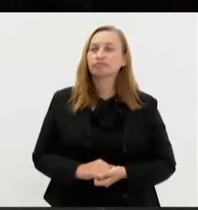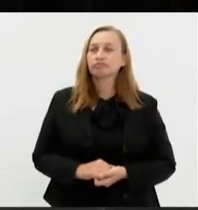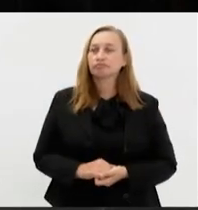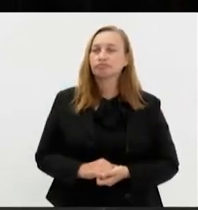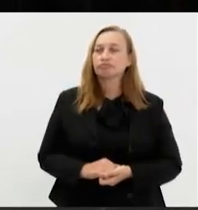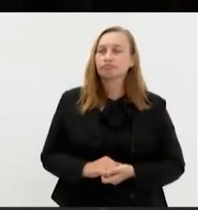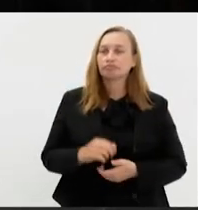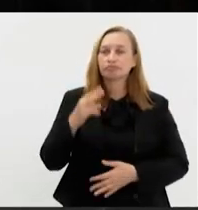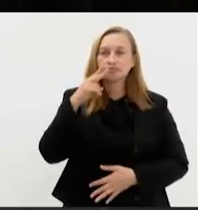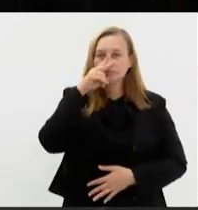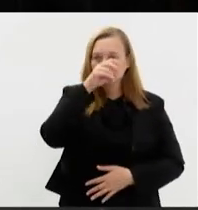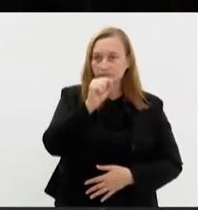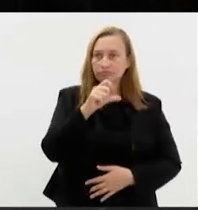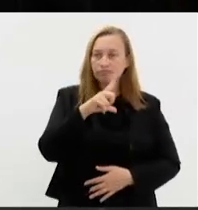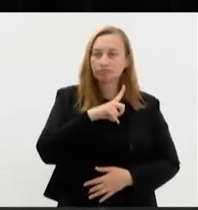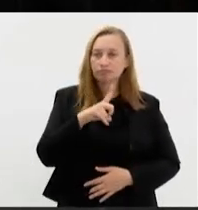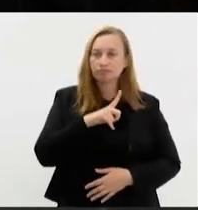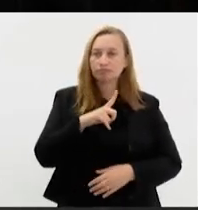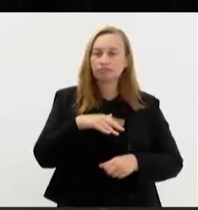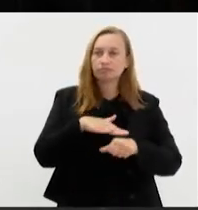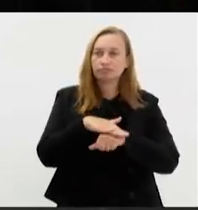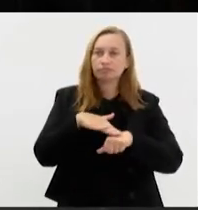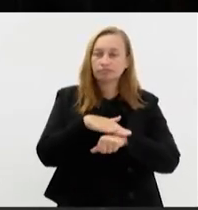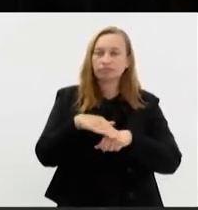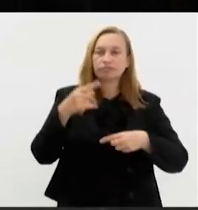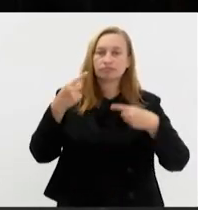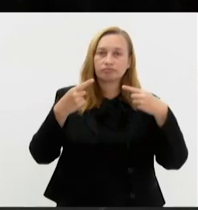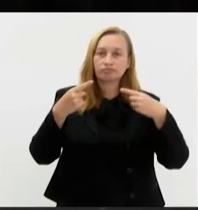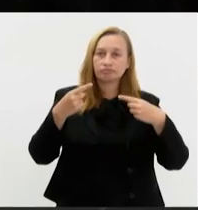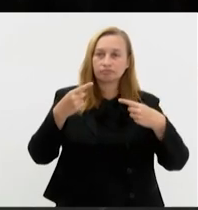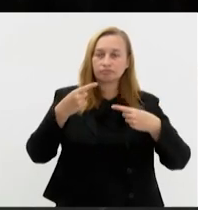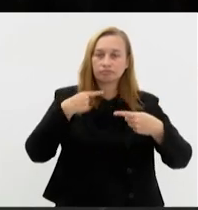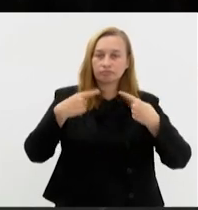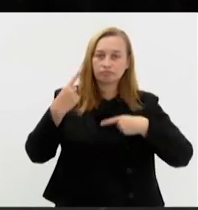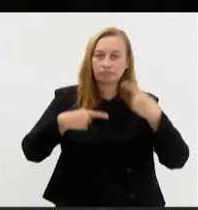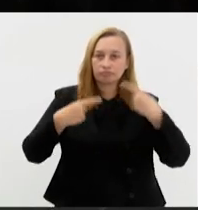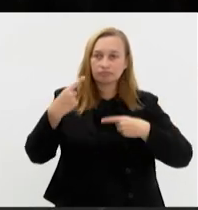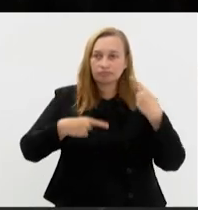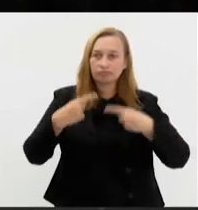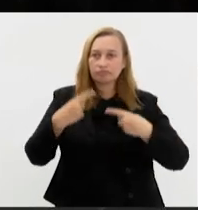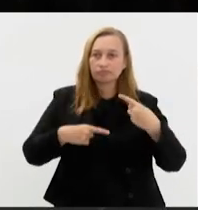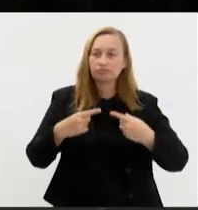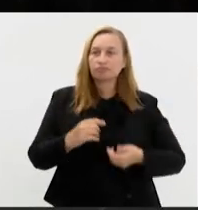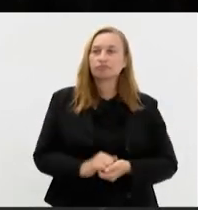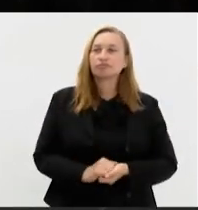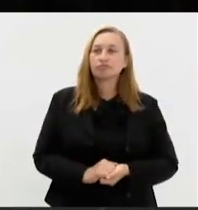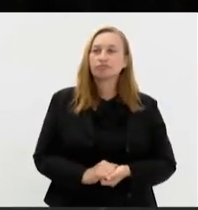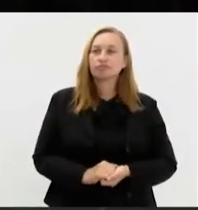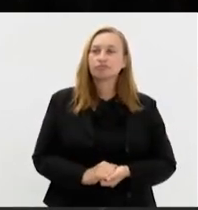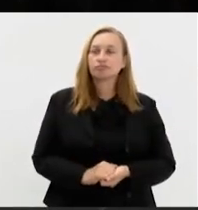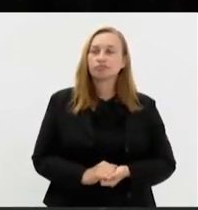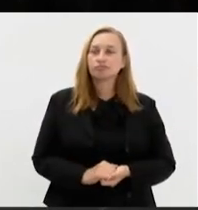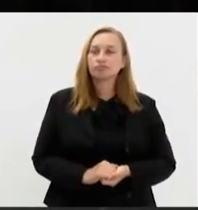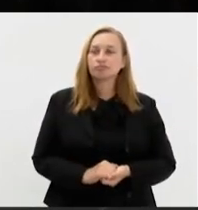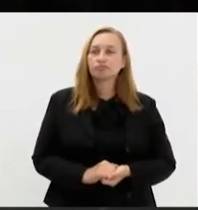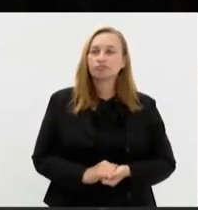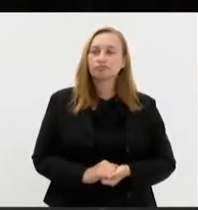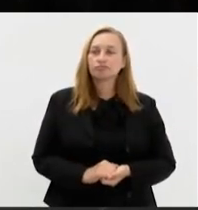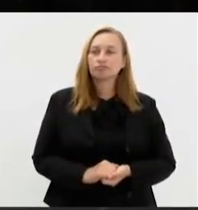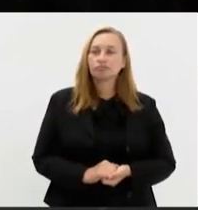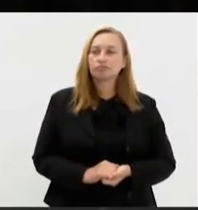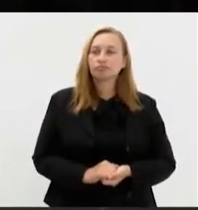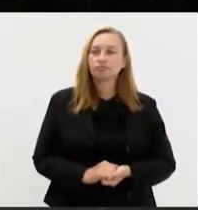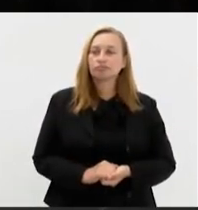se fortalece na conversa no diálogo e essa interceção das casas eh trazer